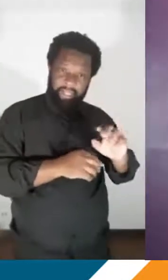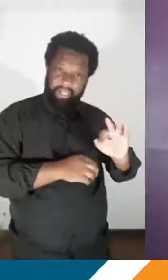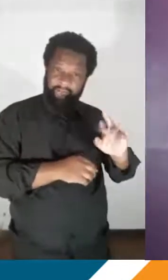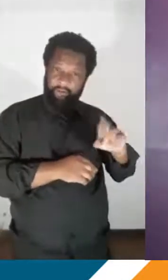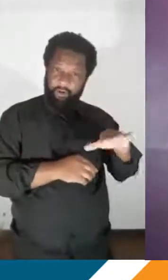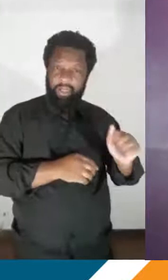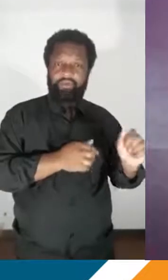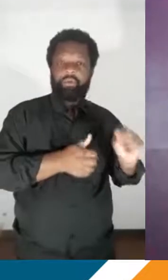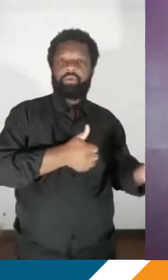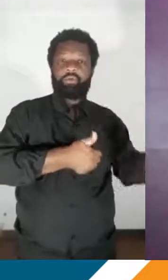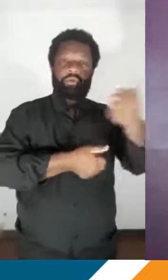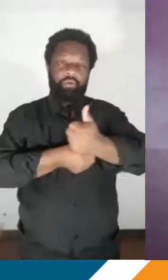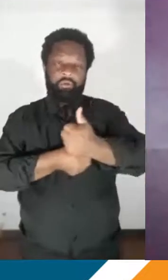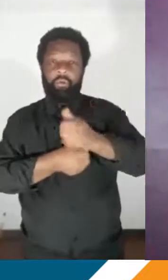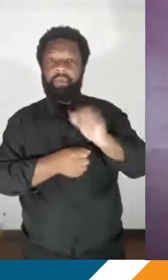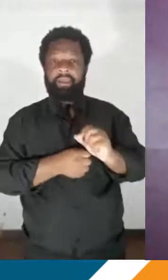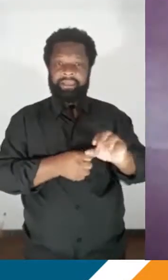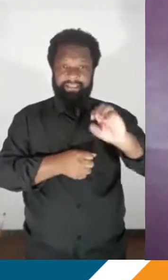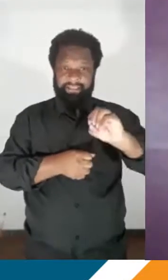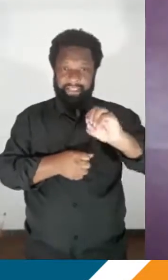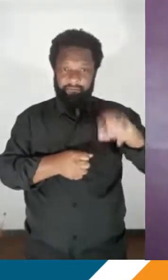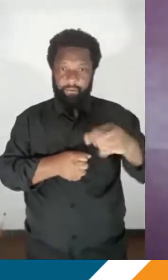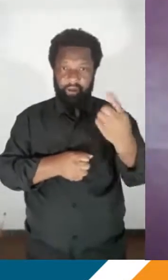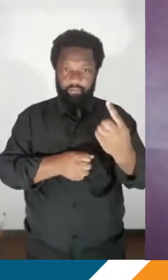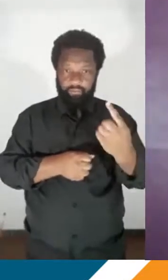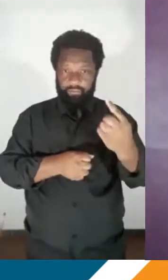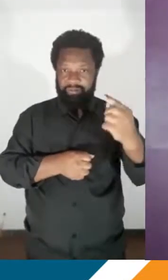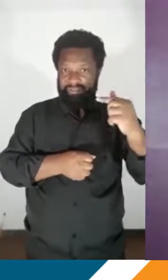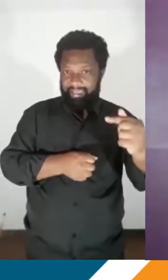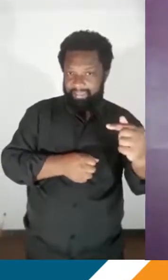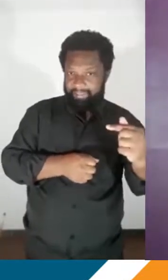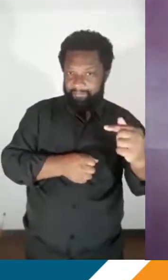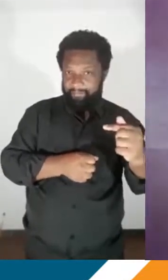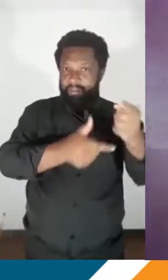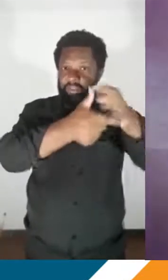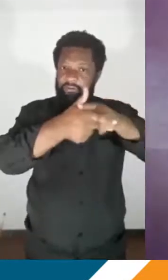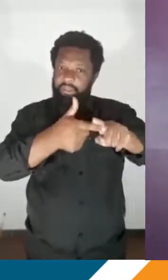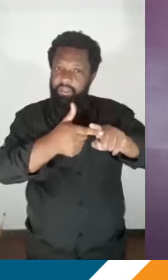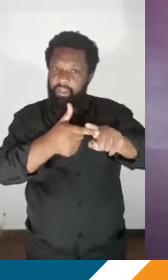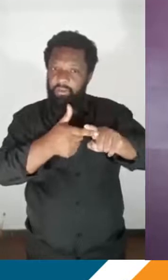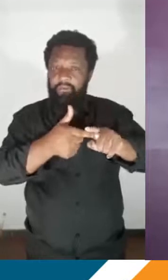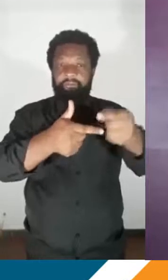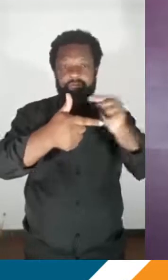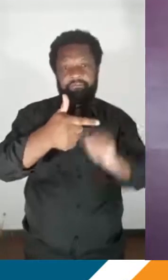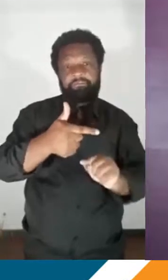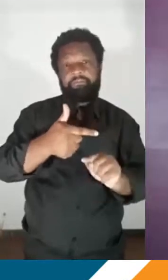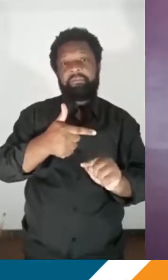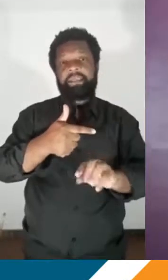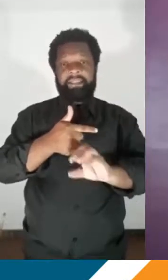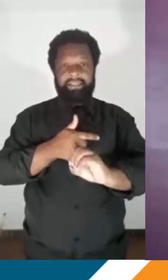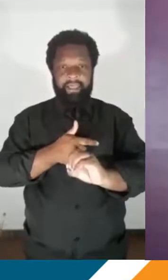vou substituir na fórmula. Eu vou substituir isso daqui, ó, 0,17 dividido